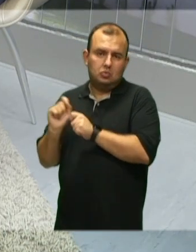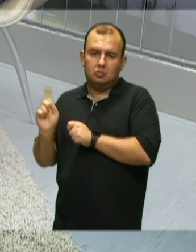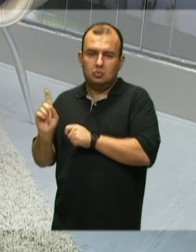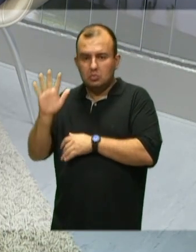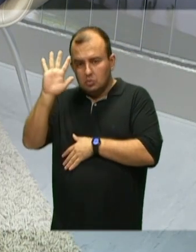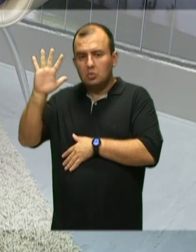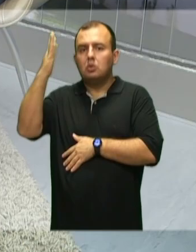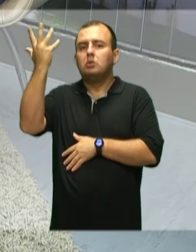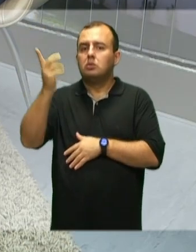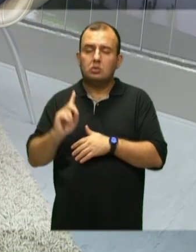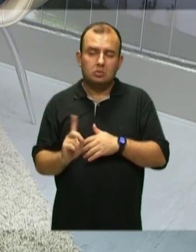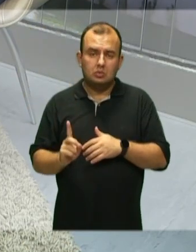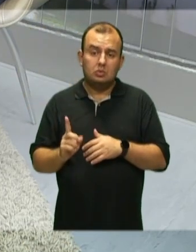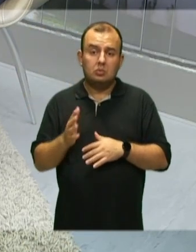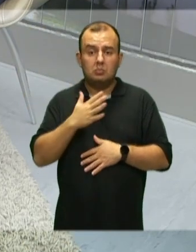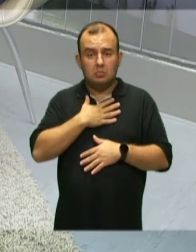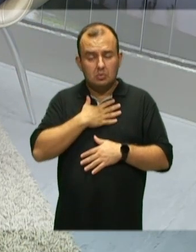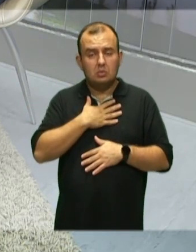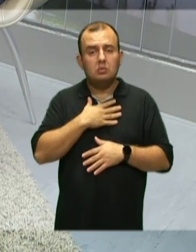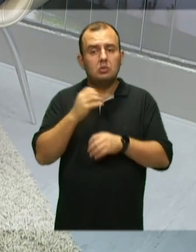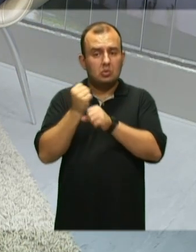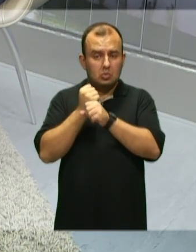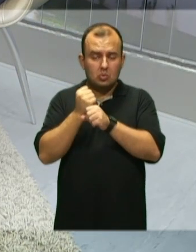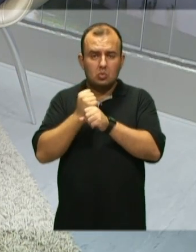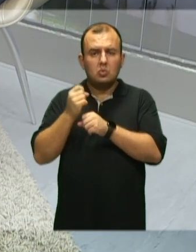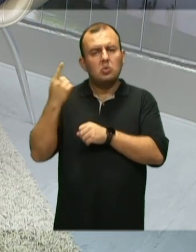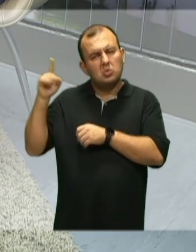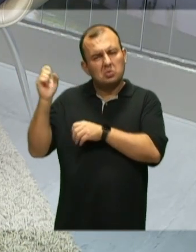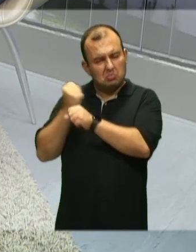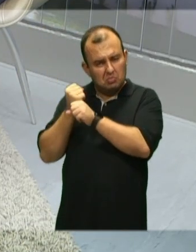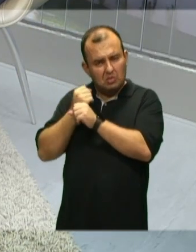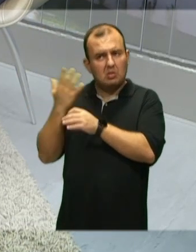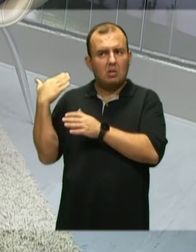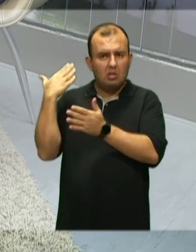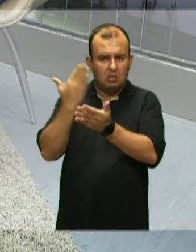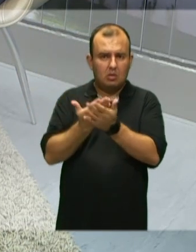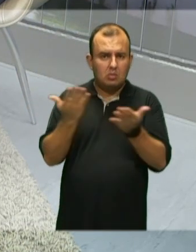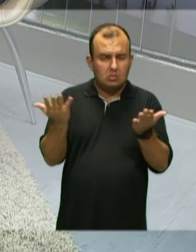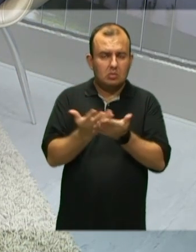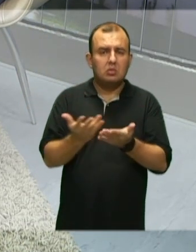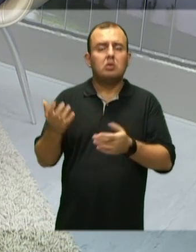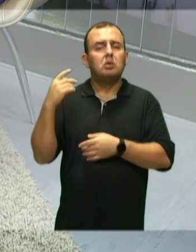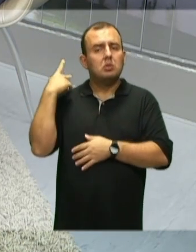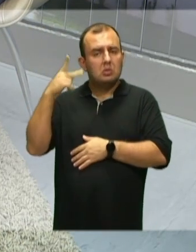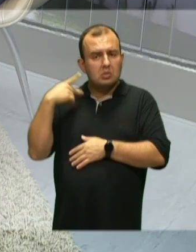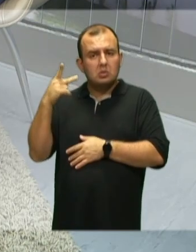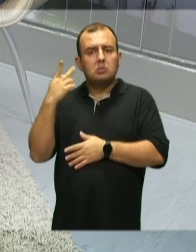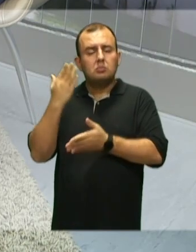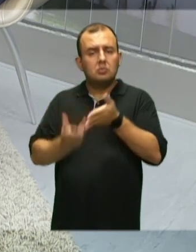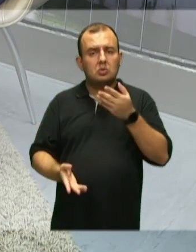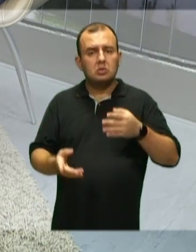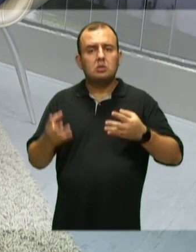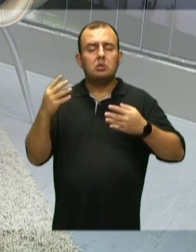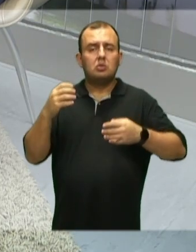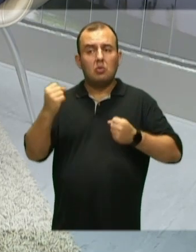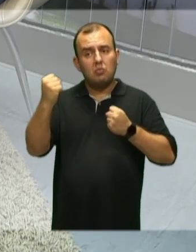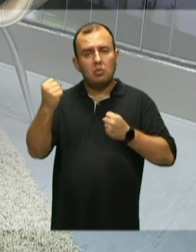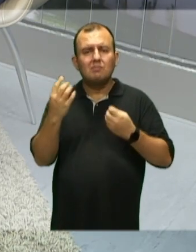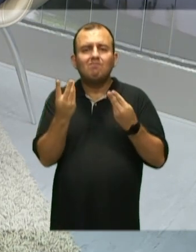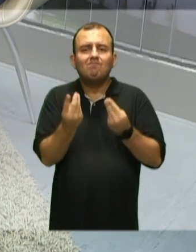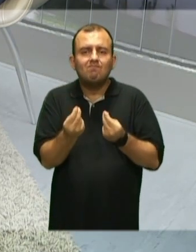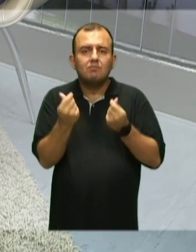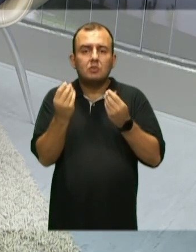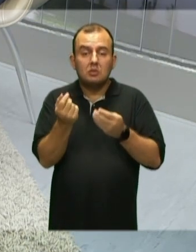não resolvo Então para mim assim nesses últimos anos principalmente ter observado isso que a política perdeu essa força de sensibilidade de